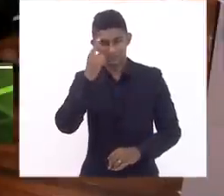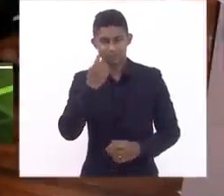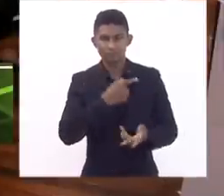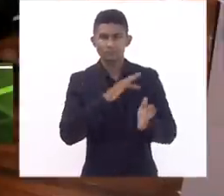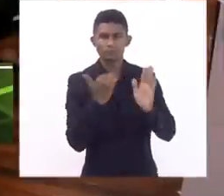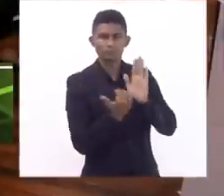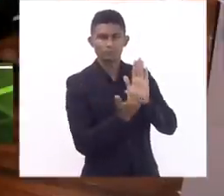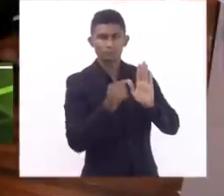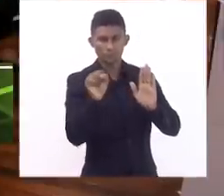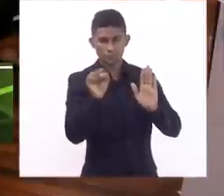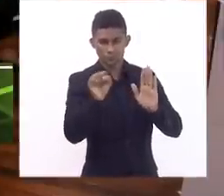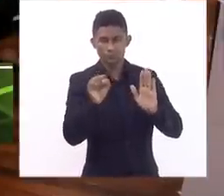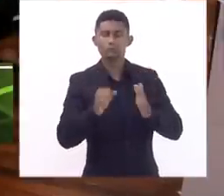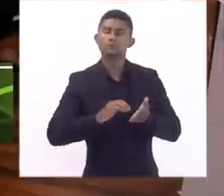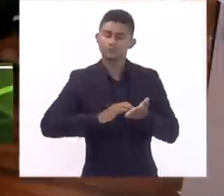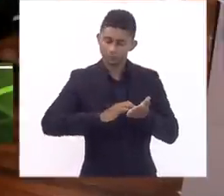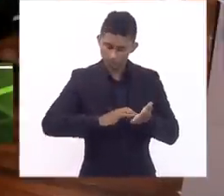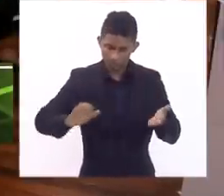Oitavo, retirar.